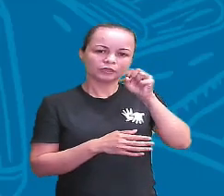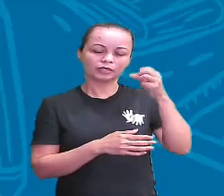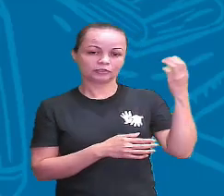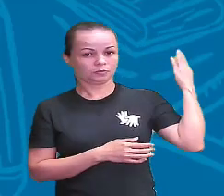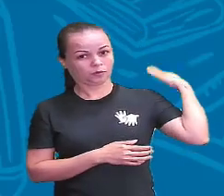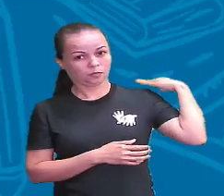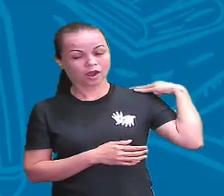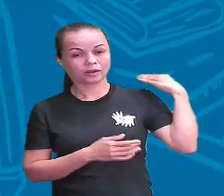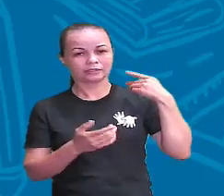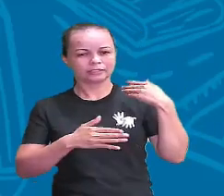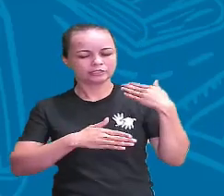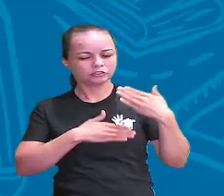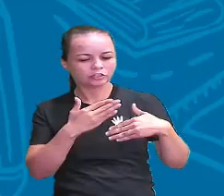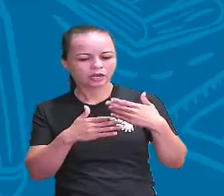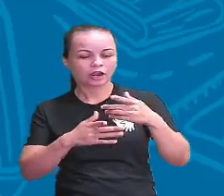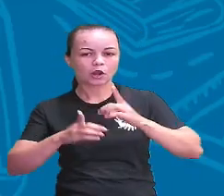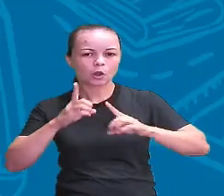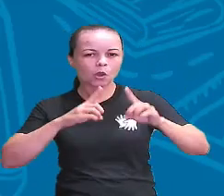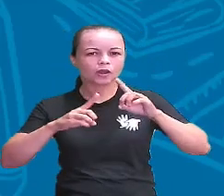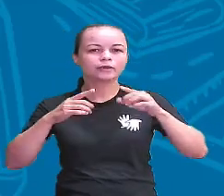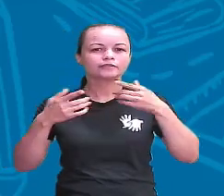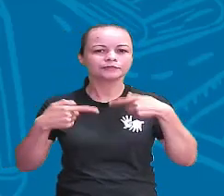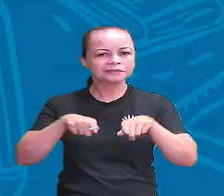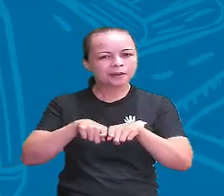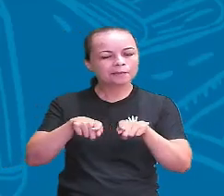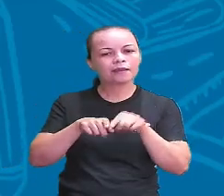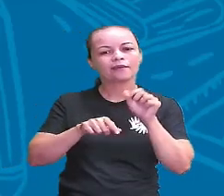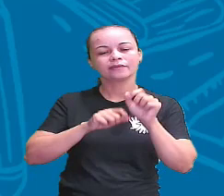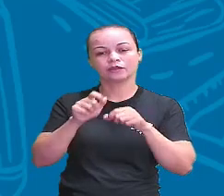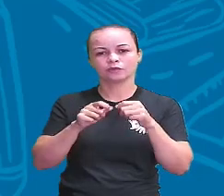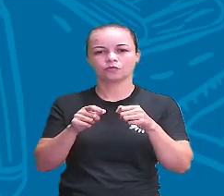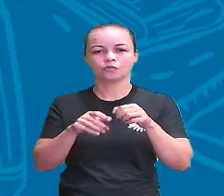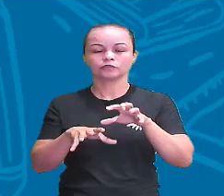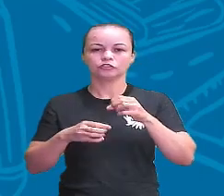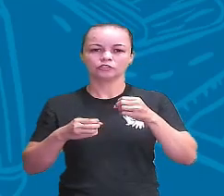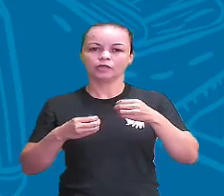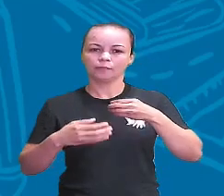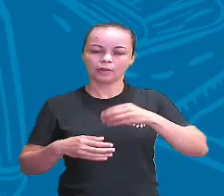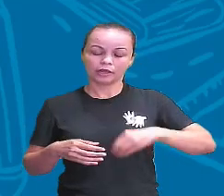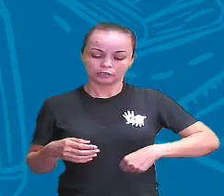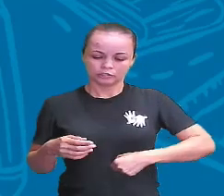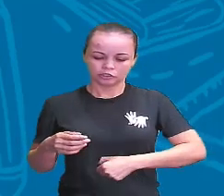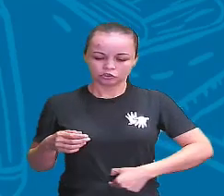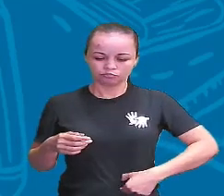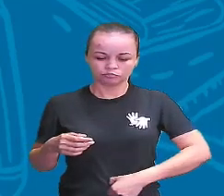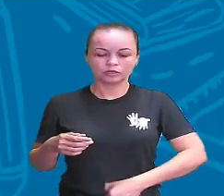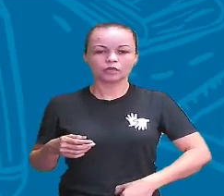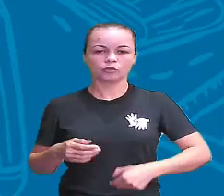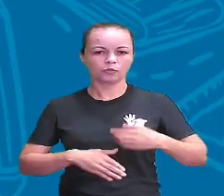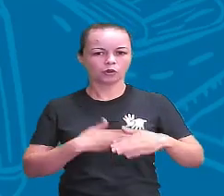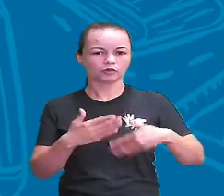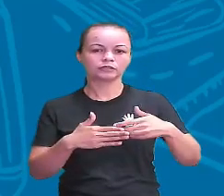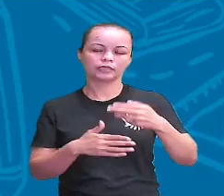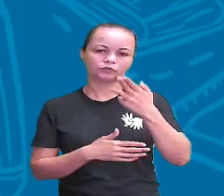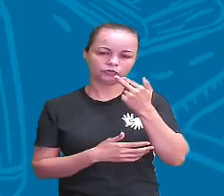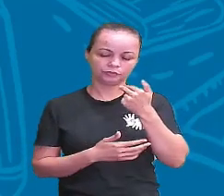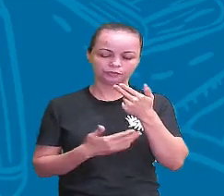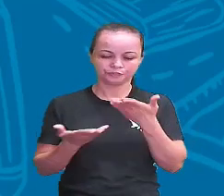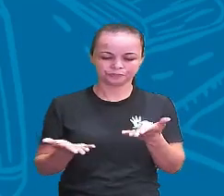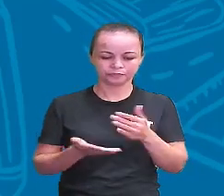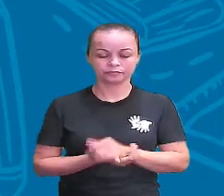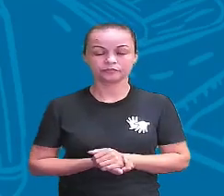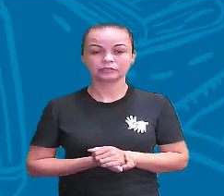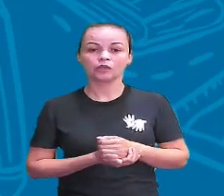e dialogando também com o quê? Com o sistema digestório, com o processo nutricional. E eu quero chamar a atenção quando eu falo